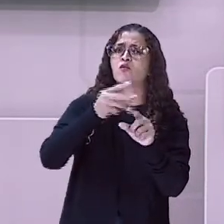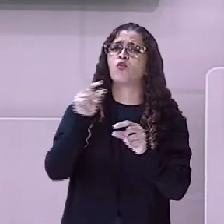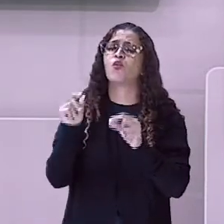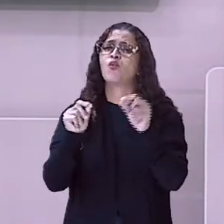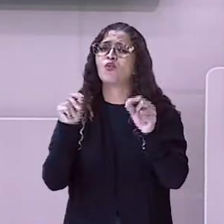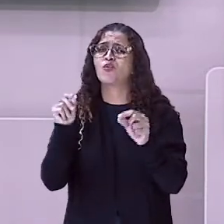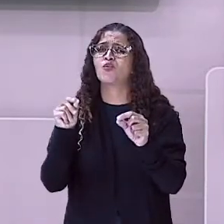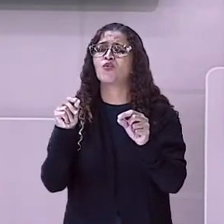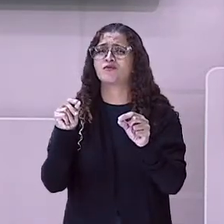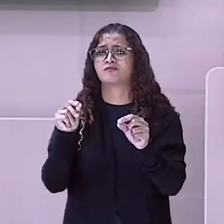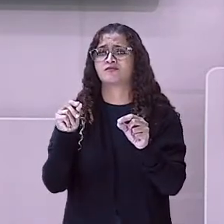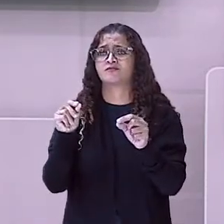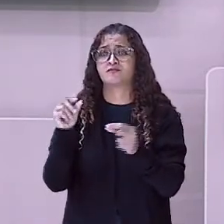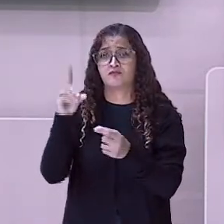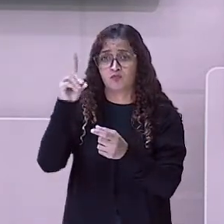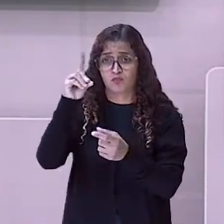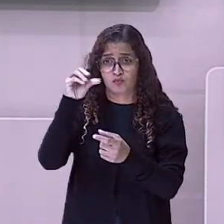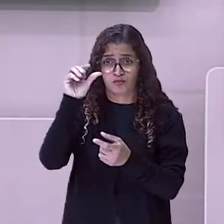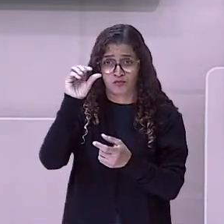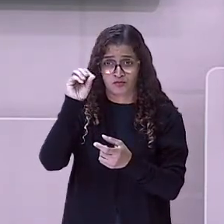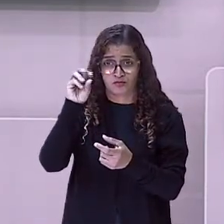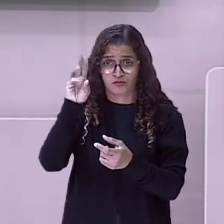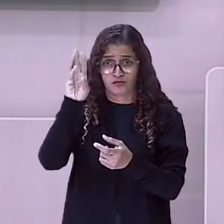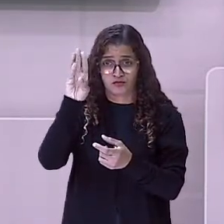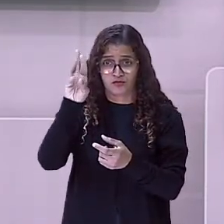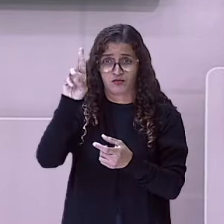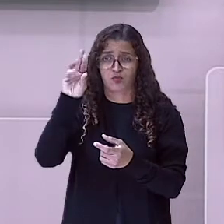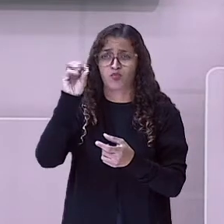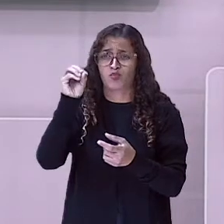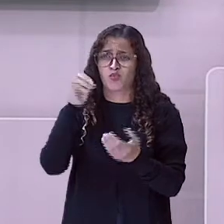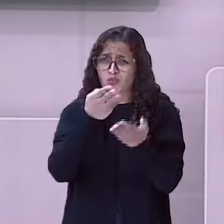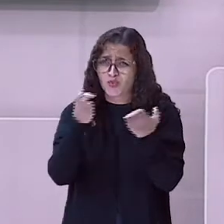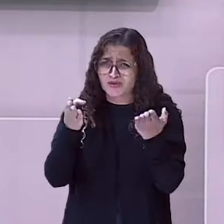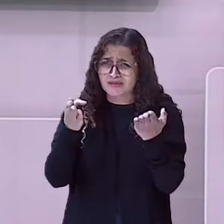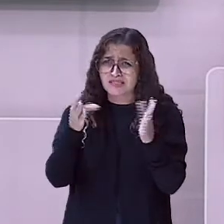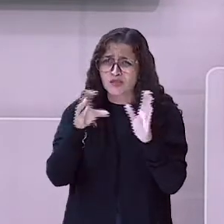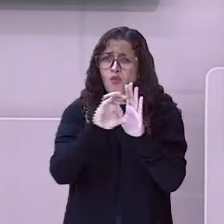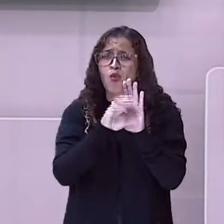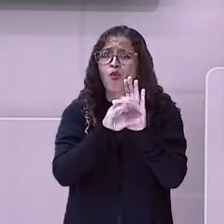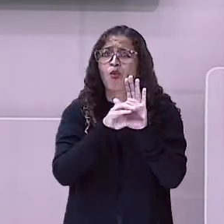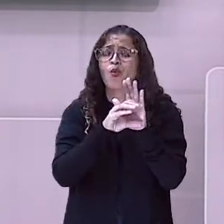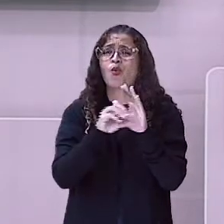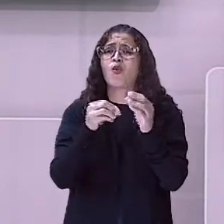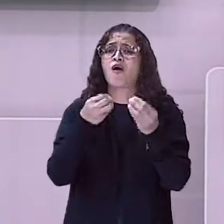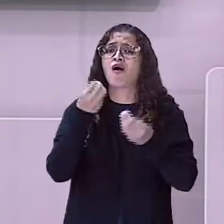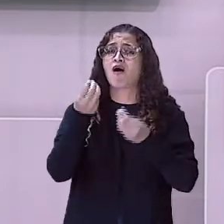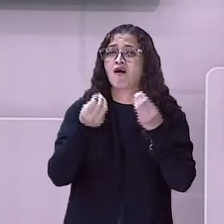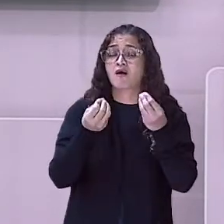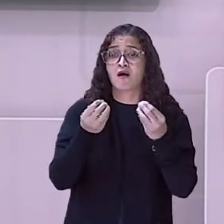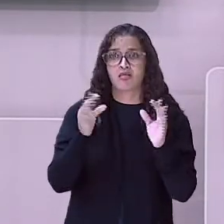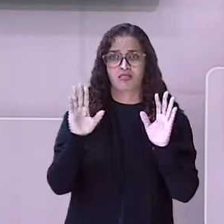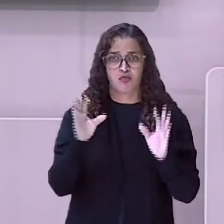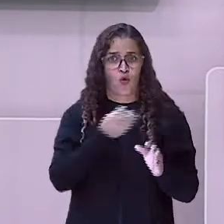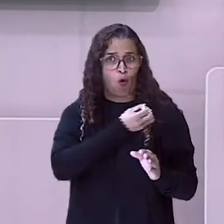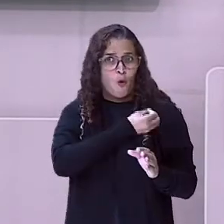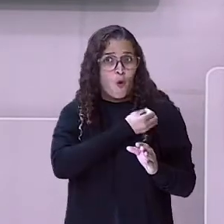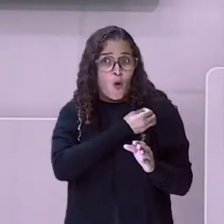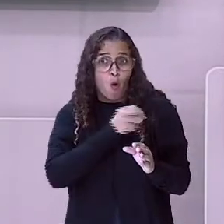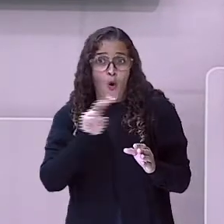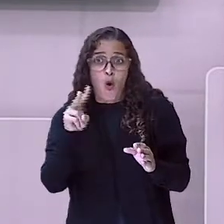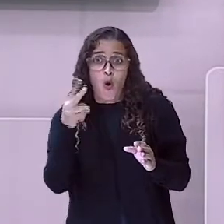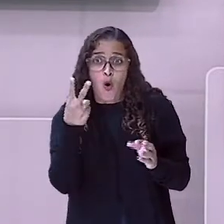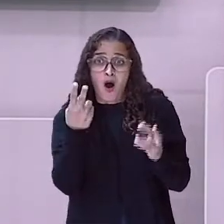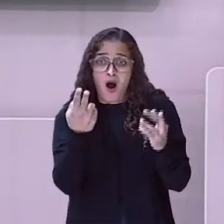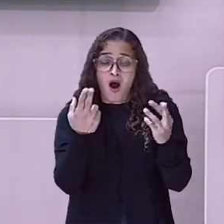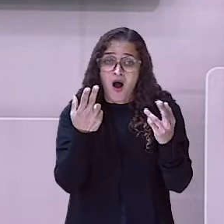Então, o que é o conceito de dobro? É duas vezes o mesmo número